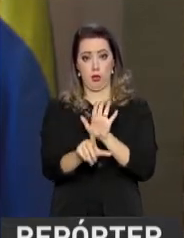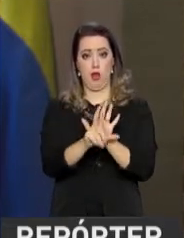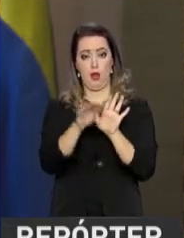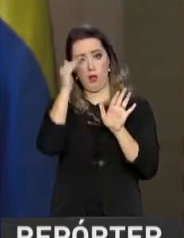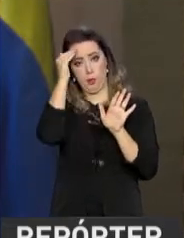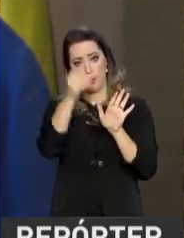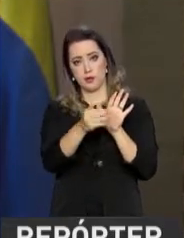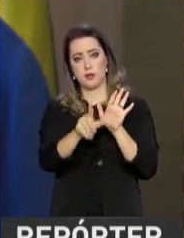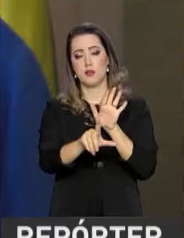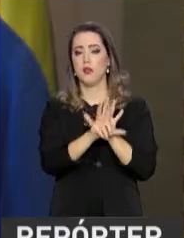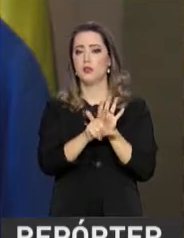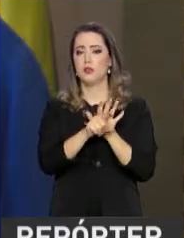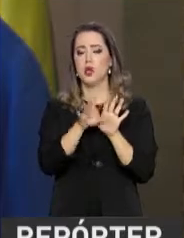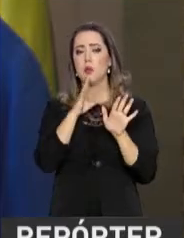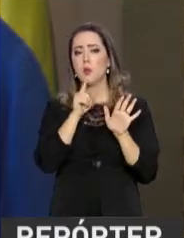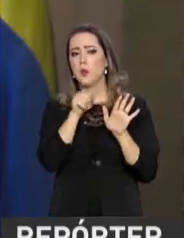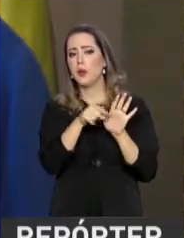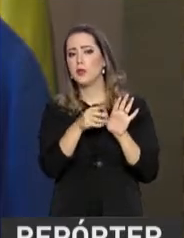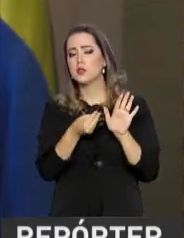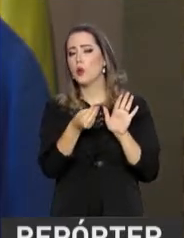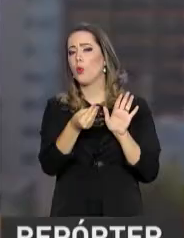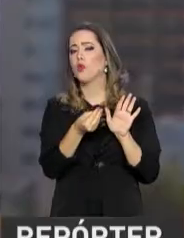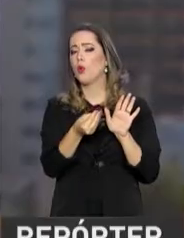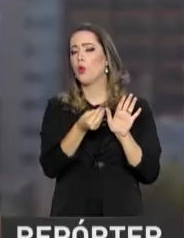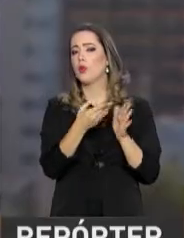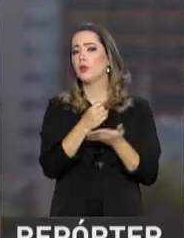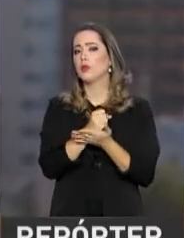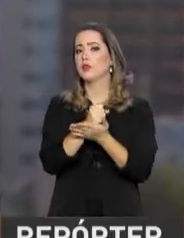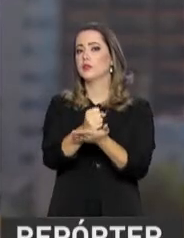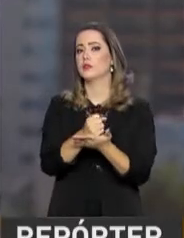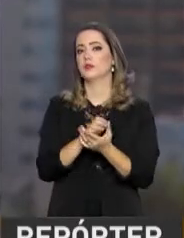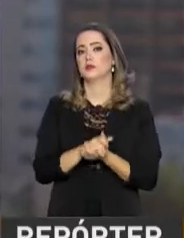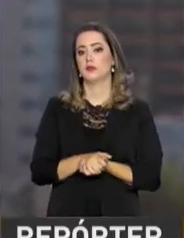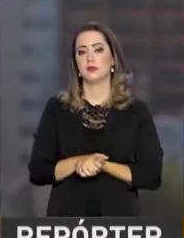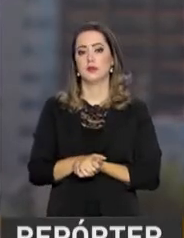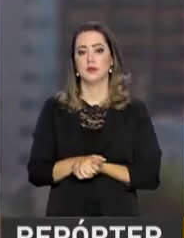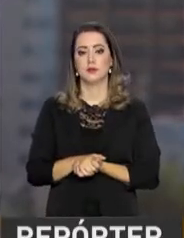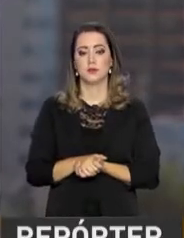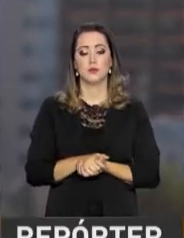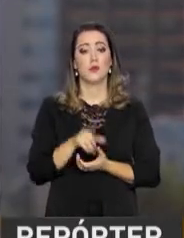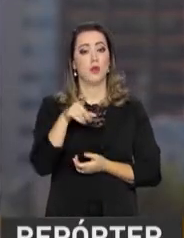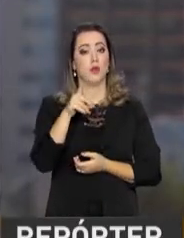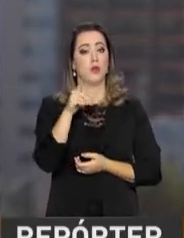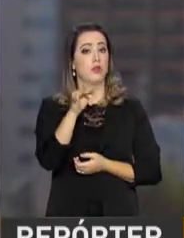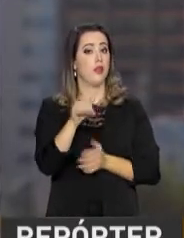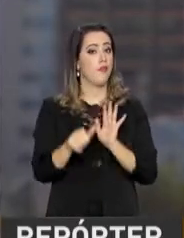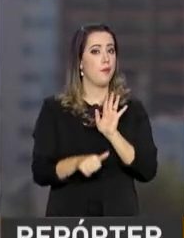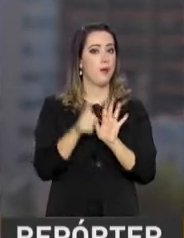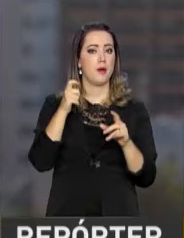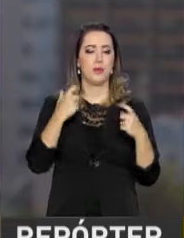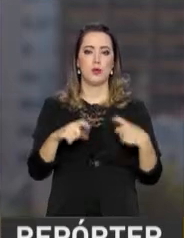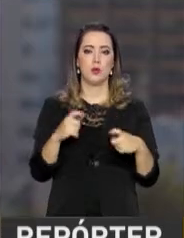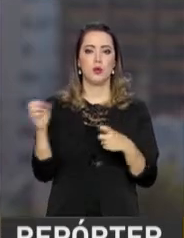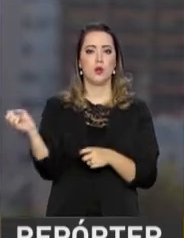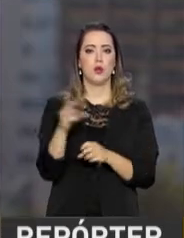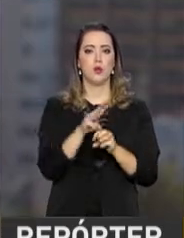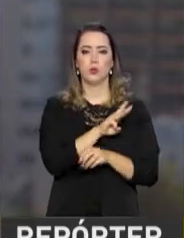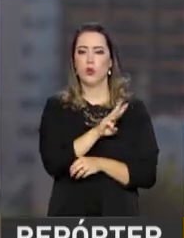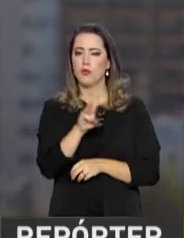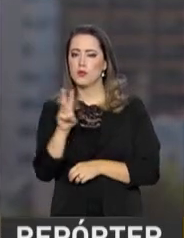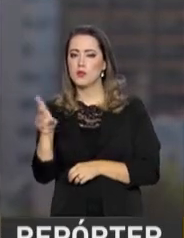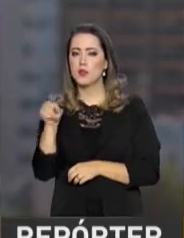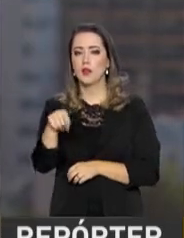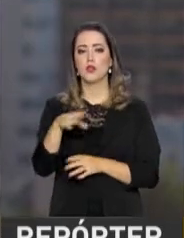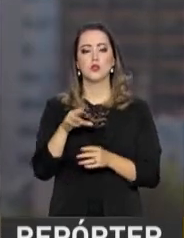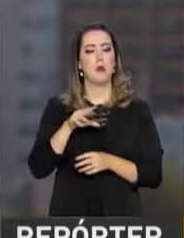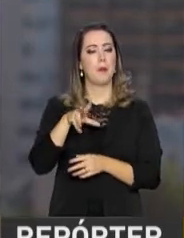constituídos e conhecer o que eles oferecem. O Distrito Federal foi o primeiro local a receber um novo sistema, mas o projeto vai se expandir